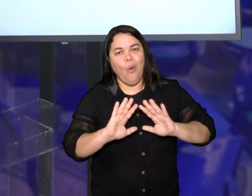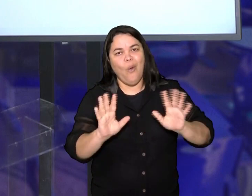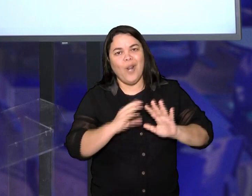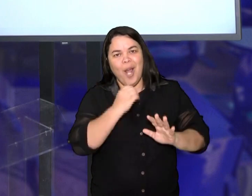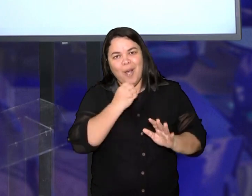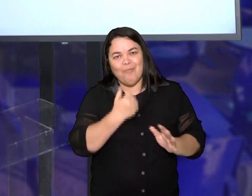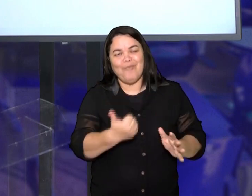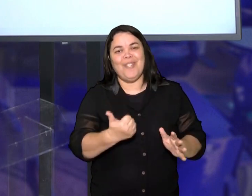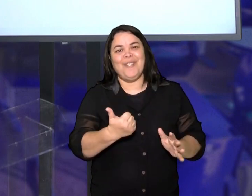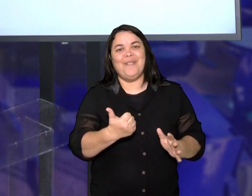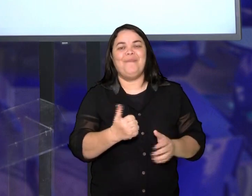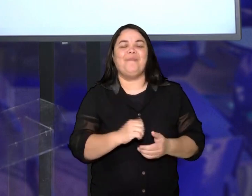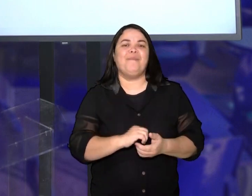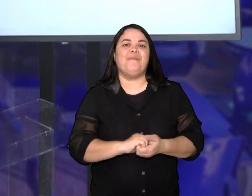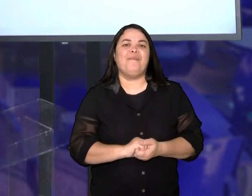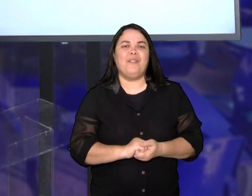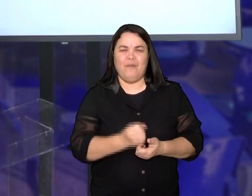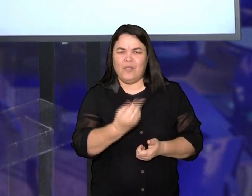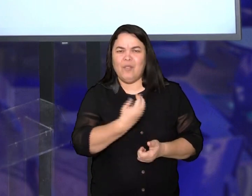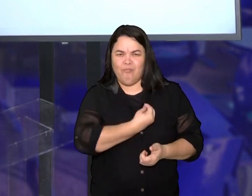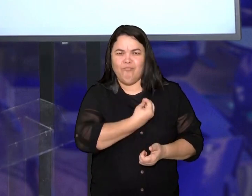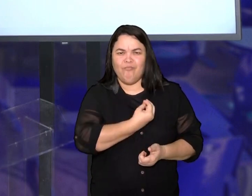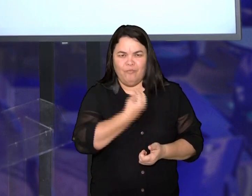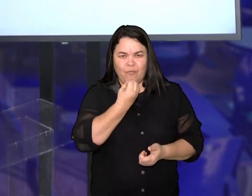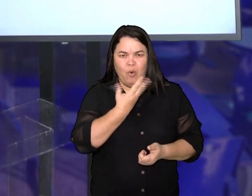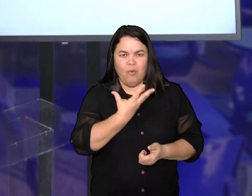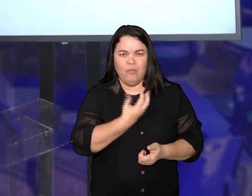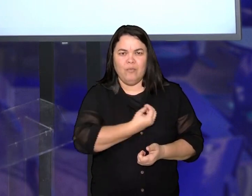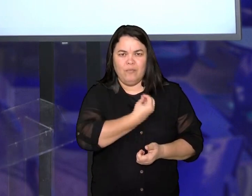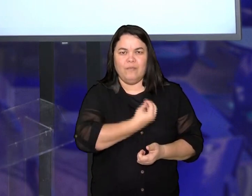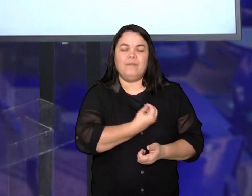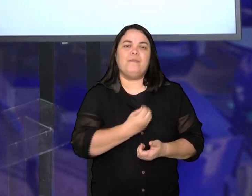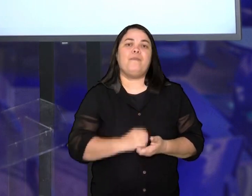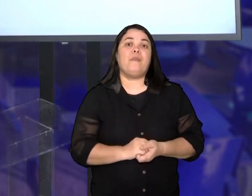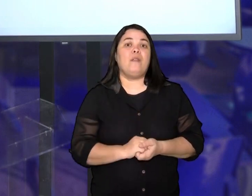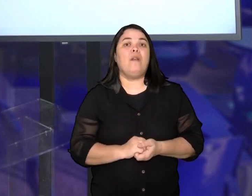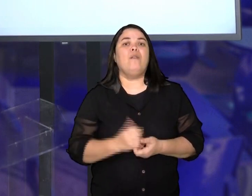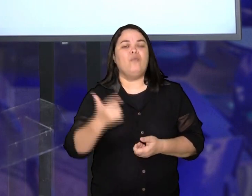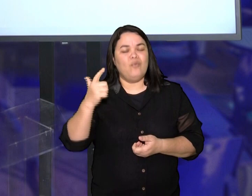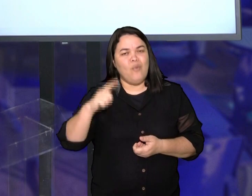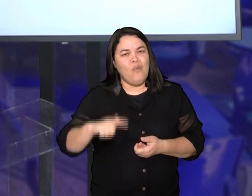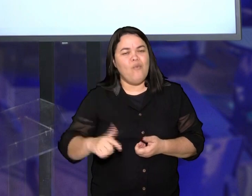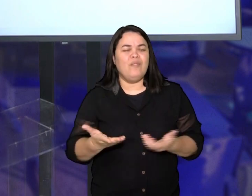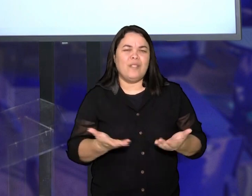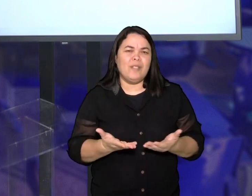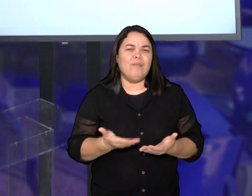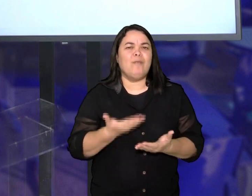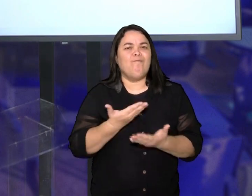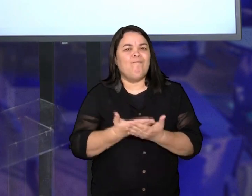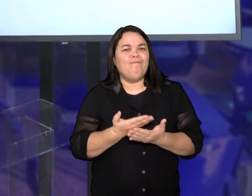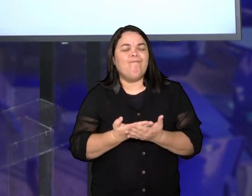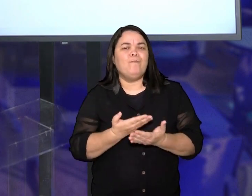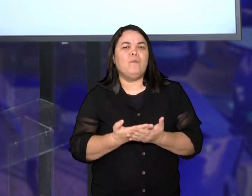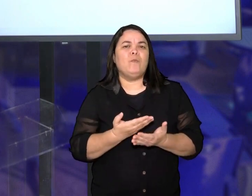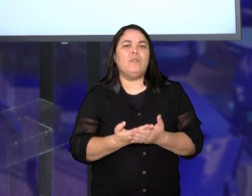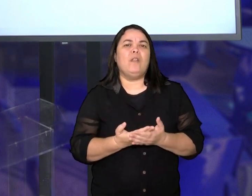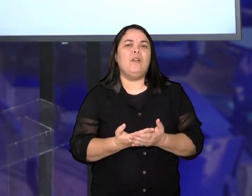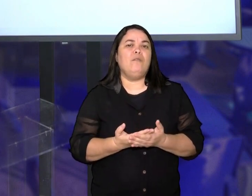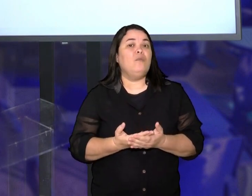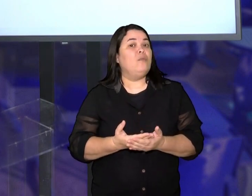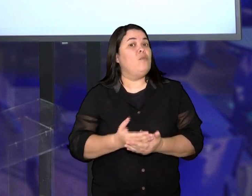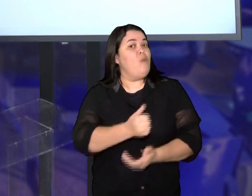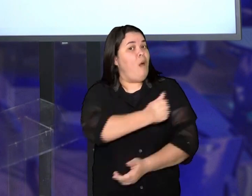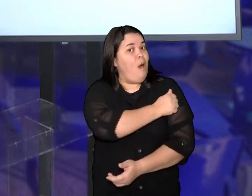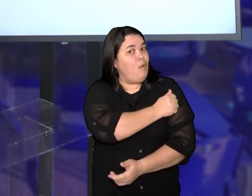Olá pessoal, tudo bem? Como é que vocês estão? Mais uma vez, professor Tiago Menezes aqui para conversar com os alunos do